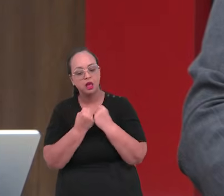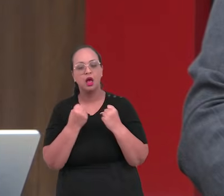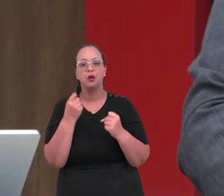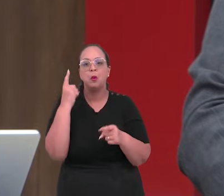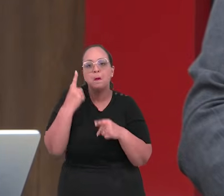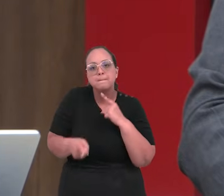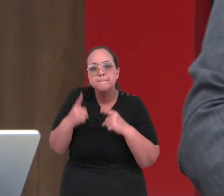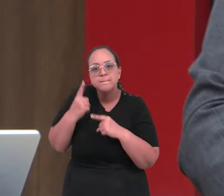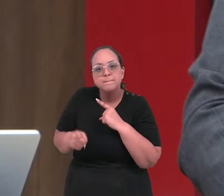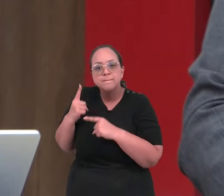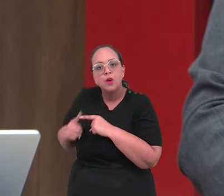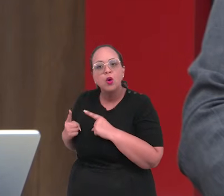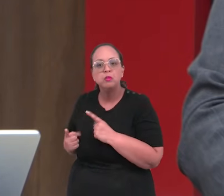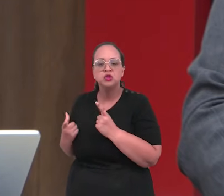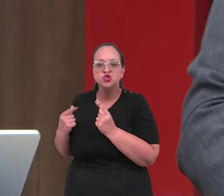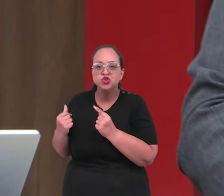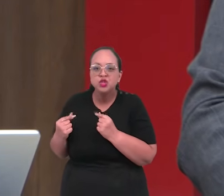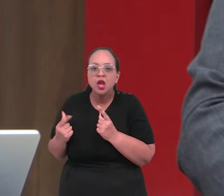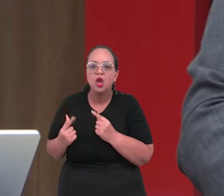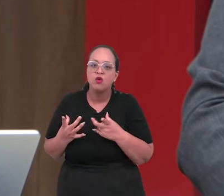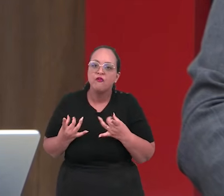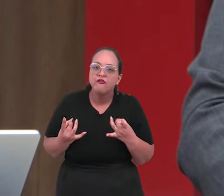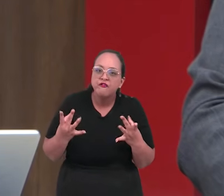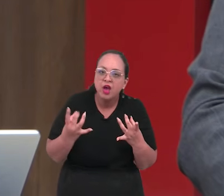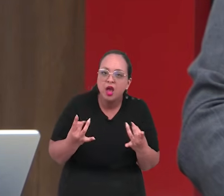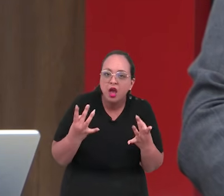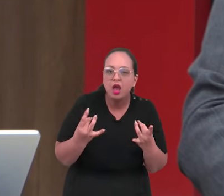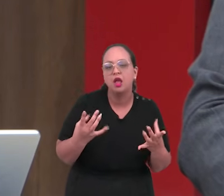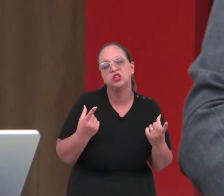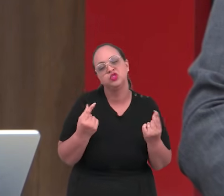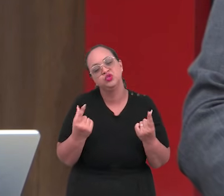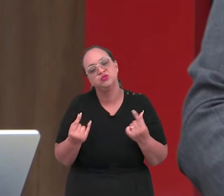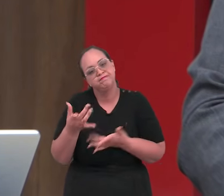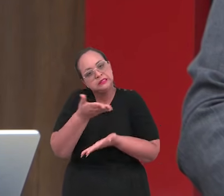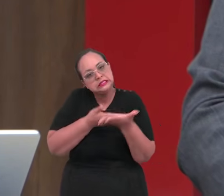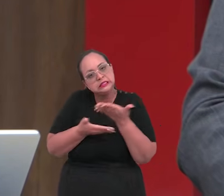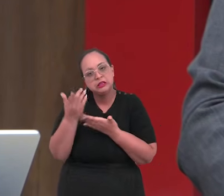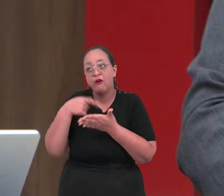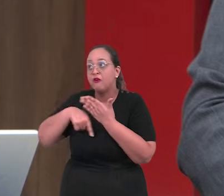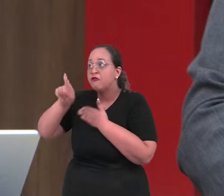com a venda de indulgência, cortou essa venda de indulgência, a venda de indulgência ficou um negócio muito assim,